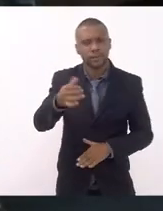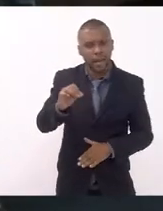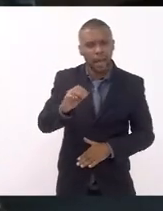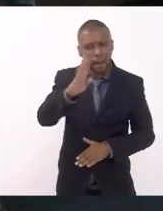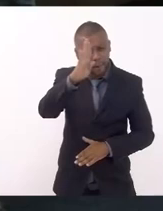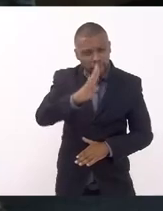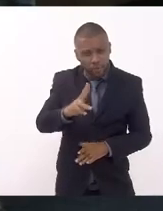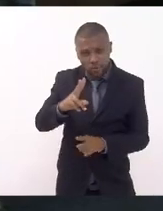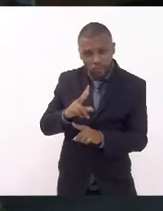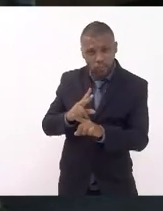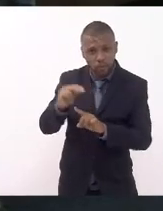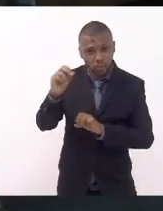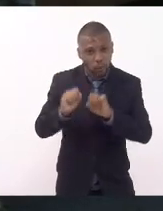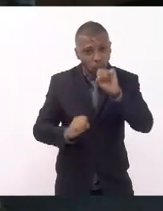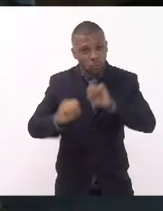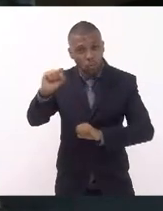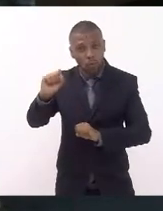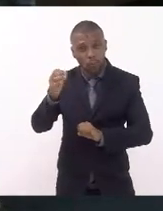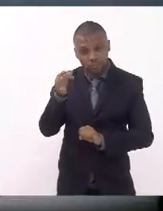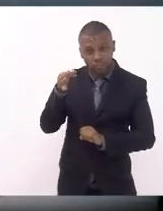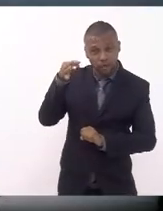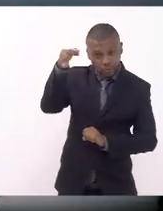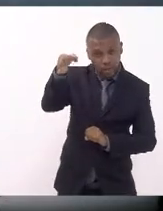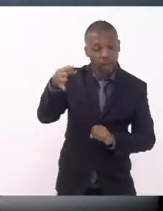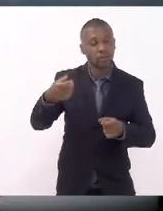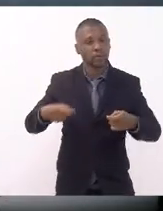vitória, vamos à nossa posse. Fiquem com Deus.